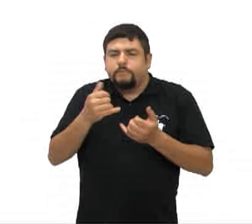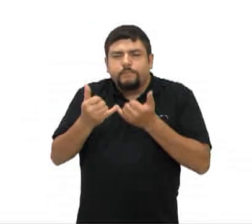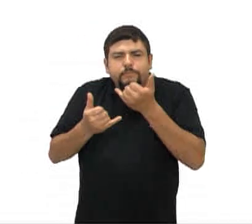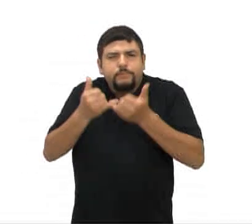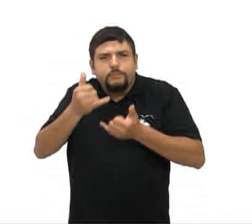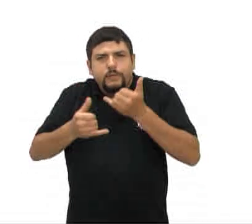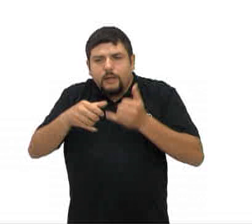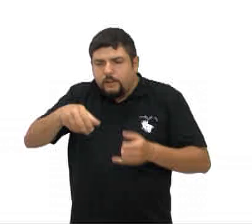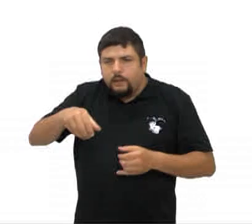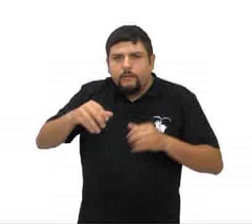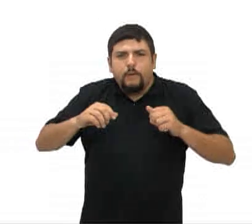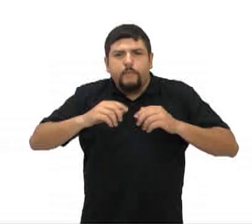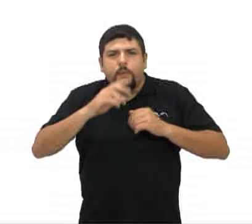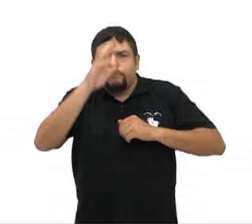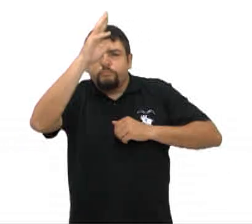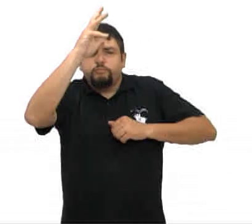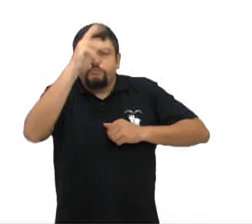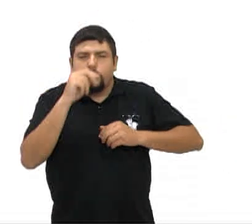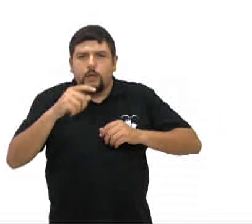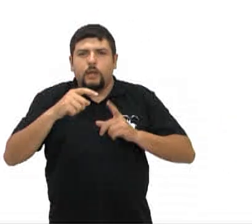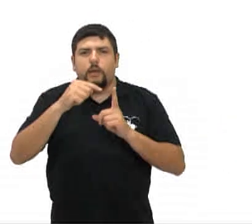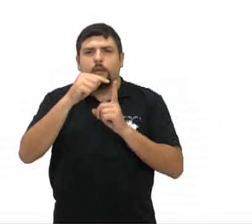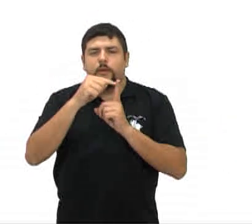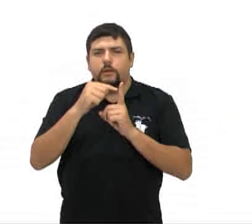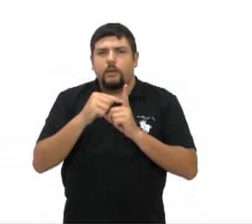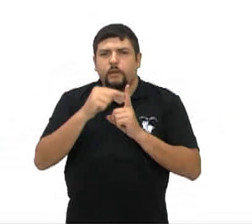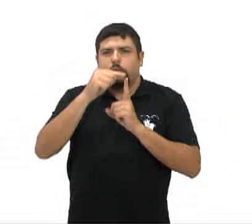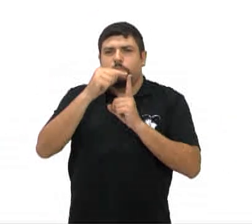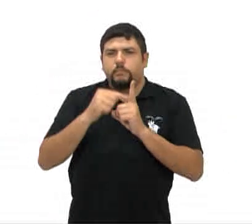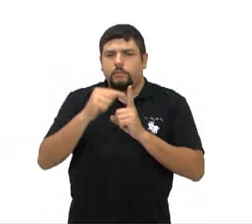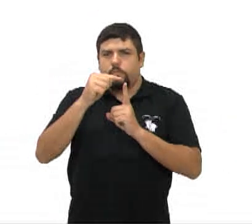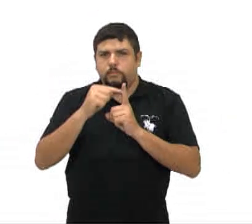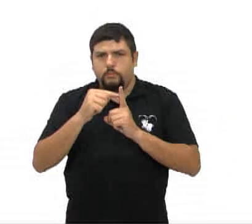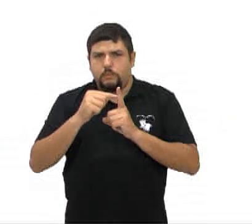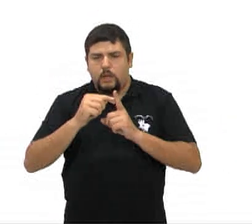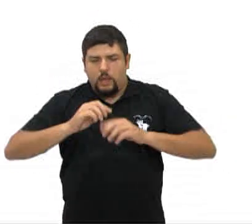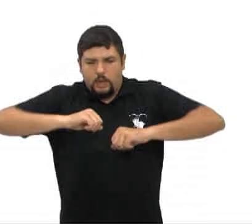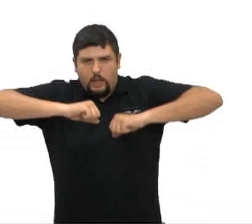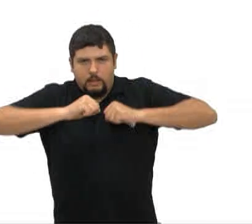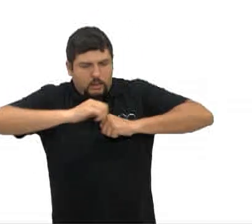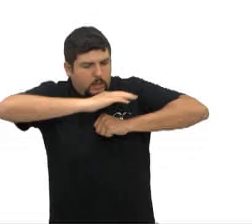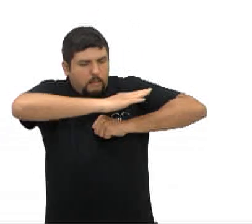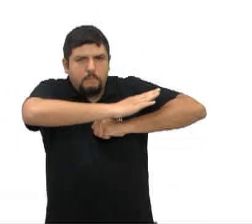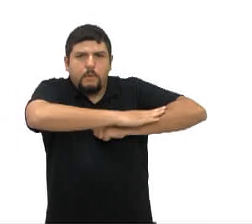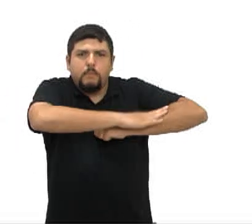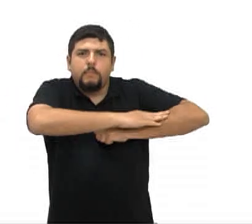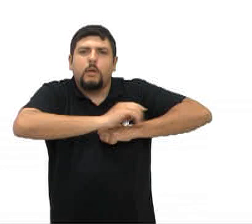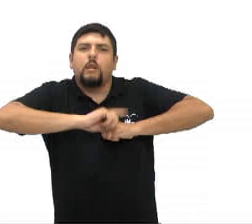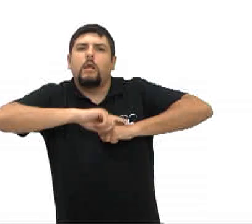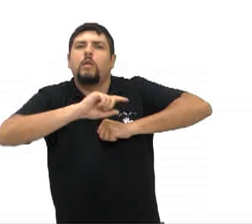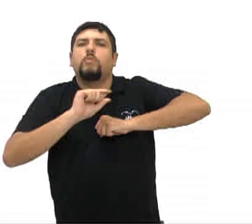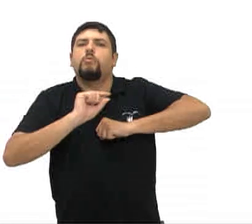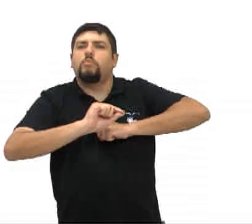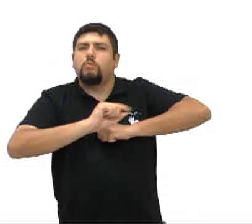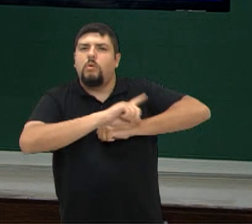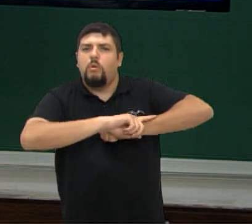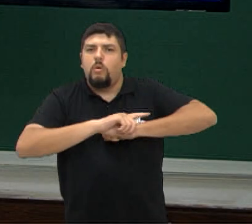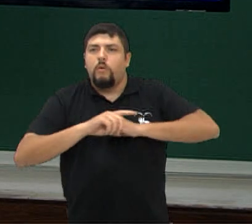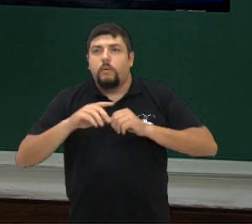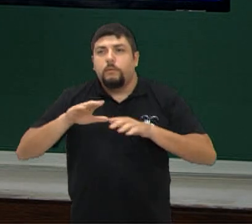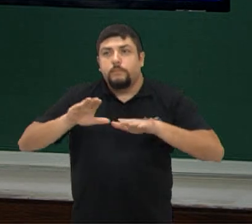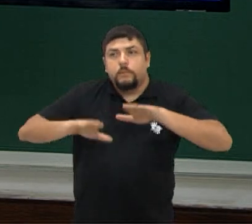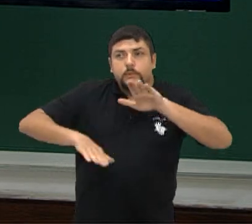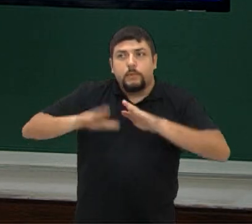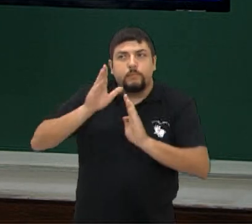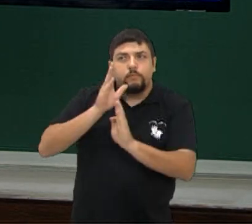Portugal. Graças à presença de cloreto de cobalto, a cor das penas das asas e da cauda varia de acordo com as condições do